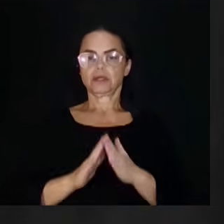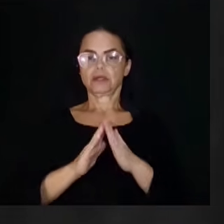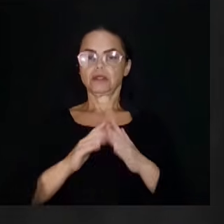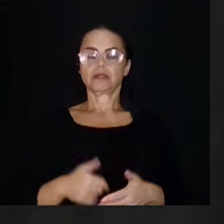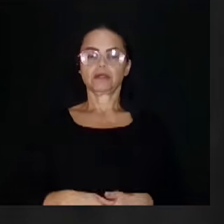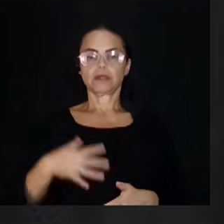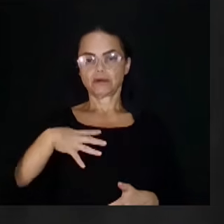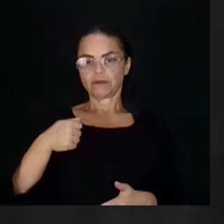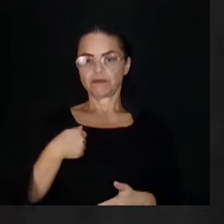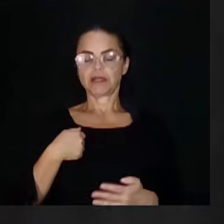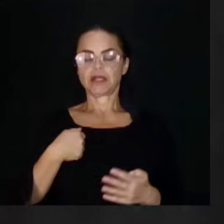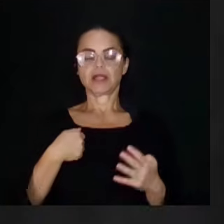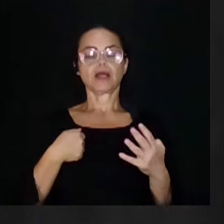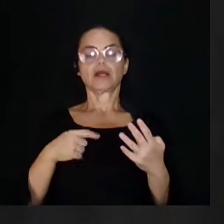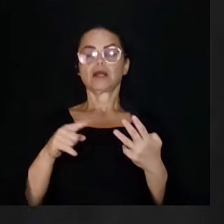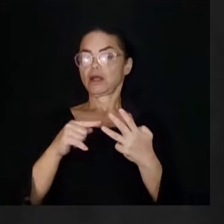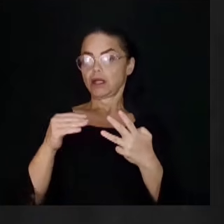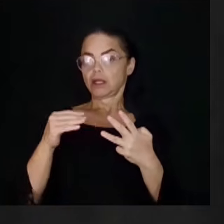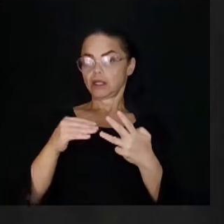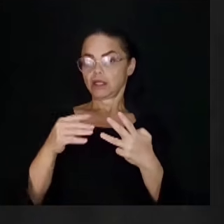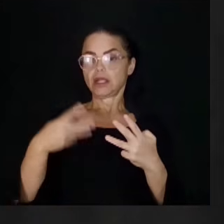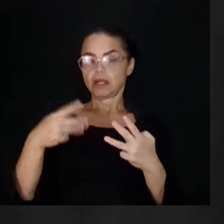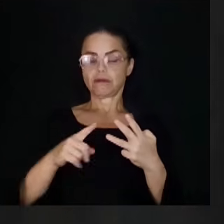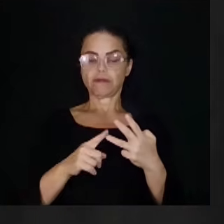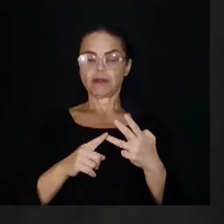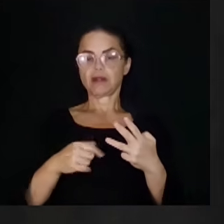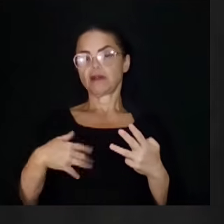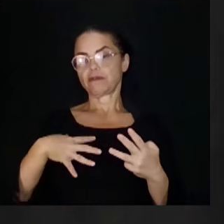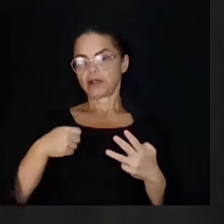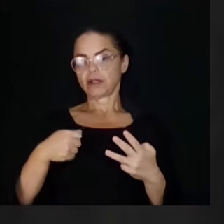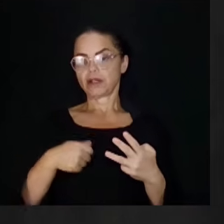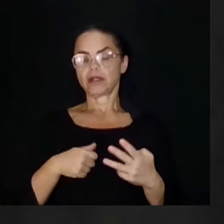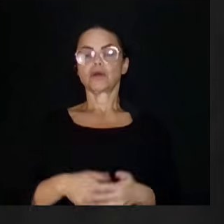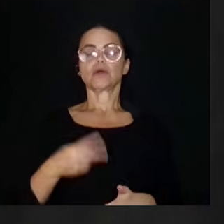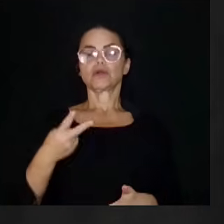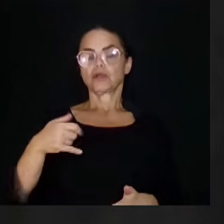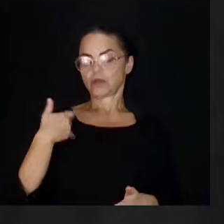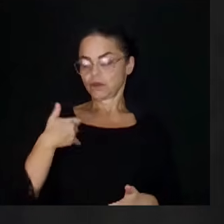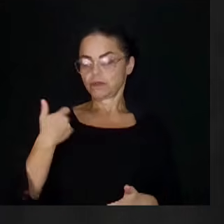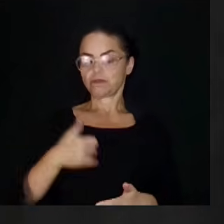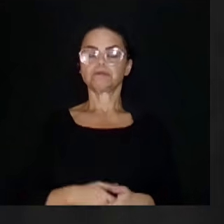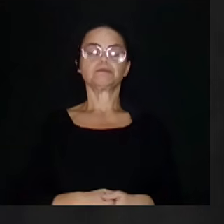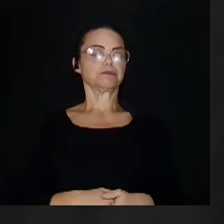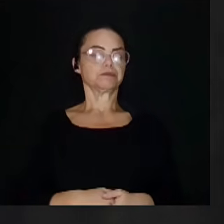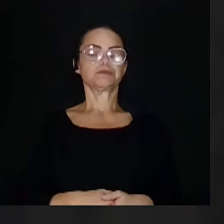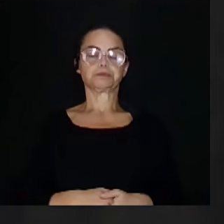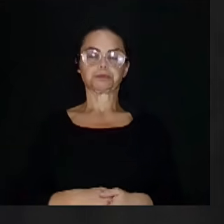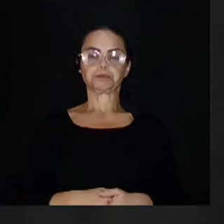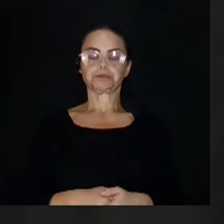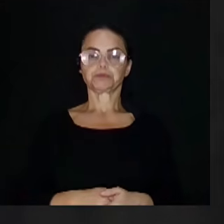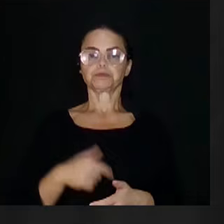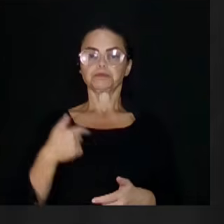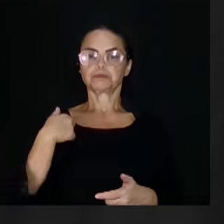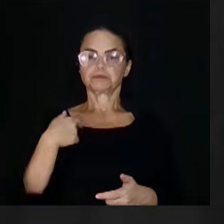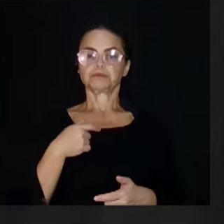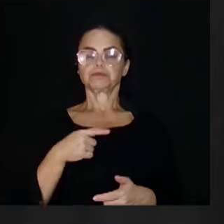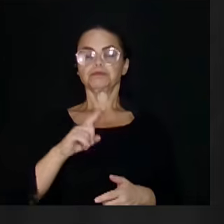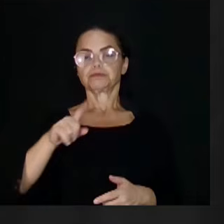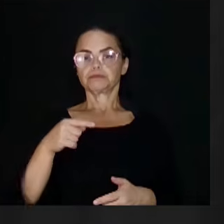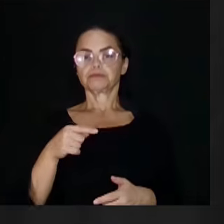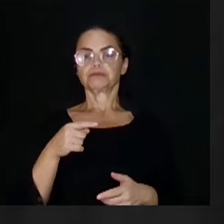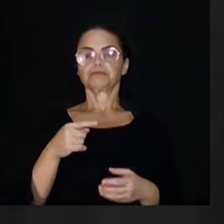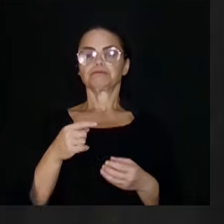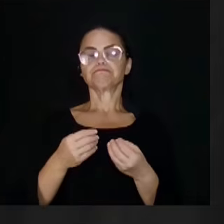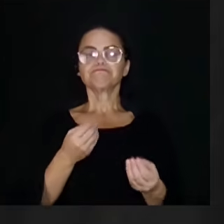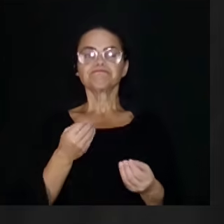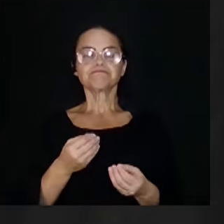nasci minha mãe já tinha 42 anos na época, né? Então, ela depositou muita coisa em cima de mim. Então,